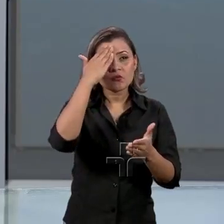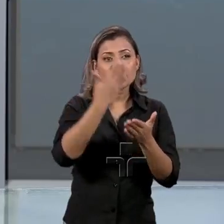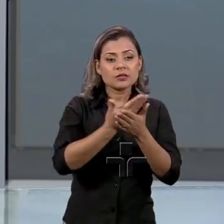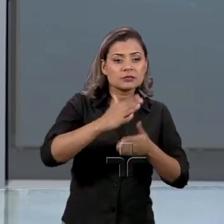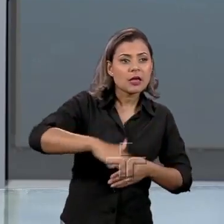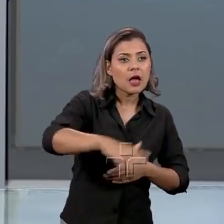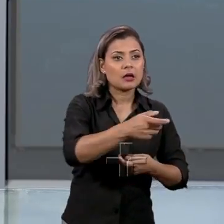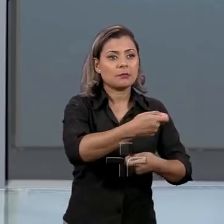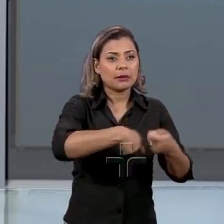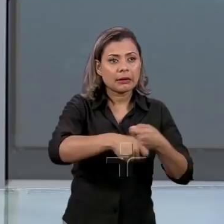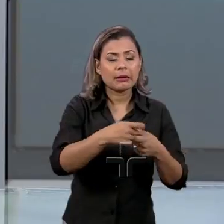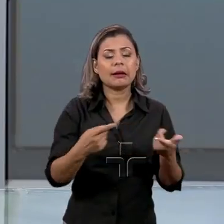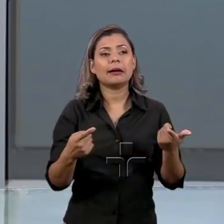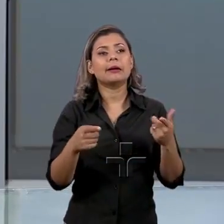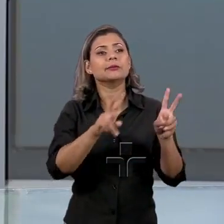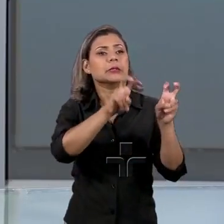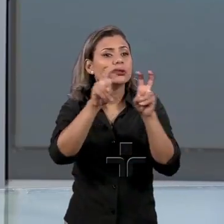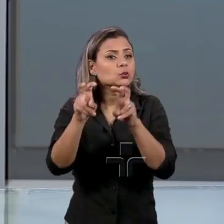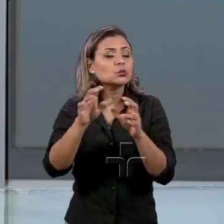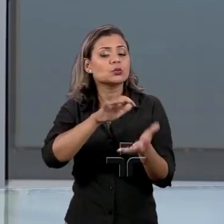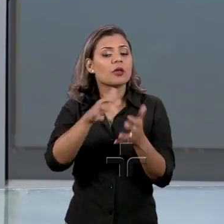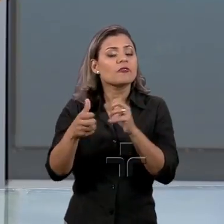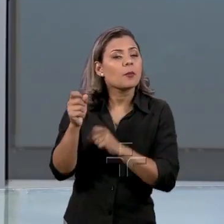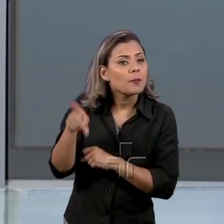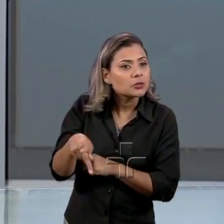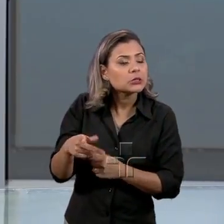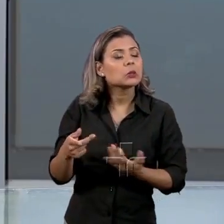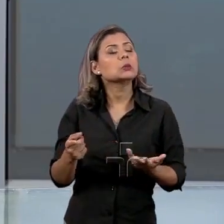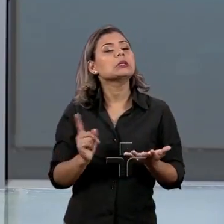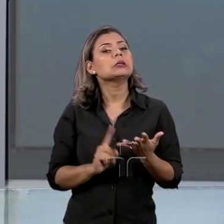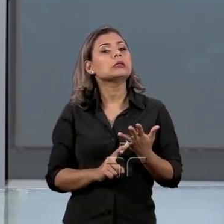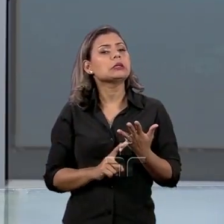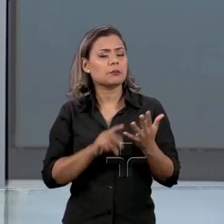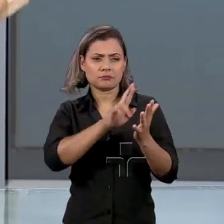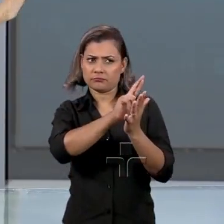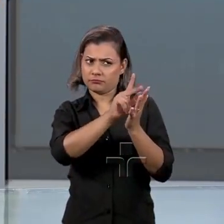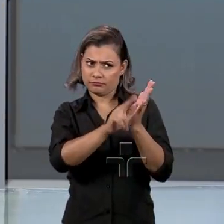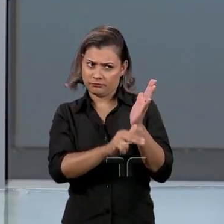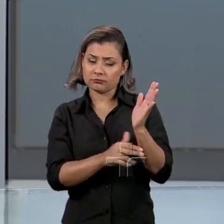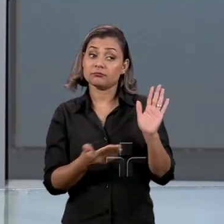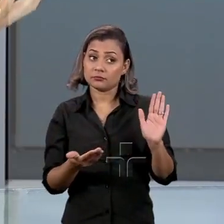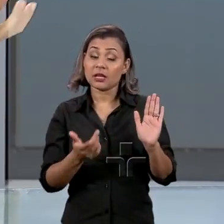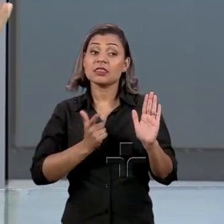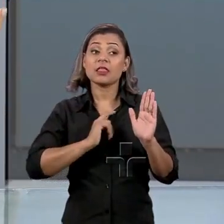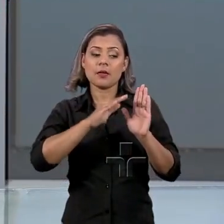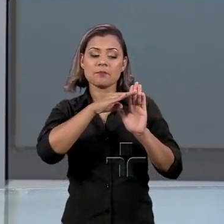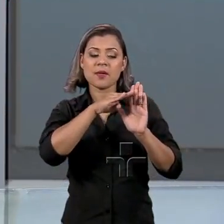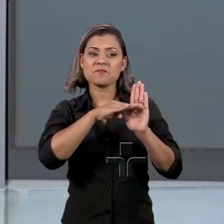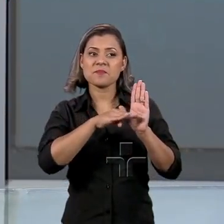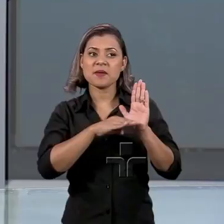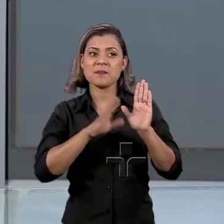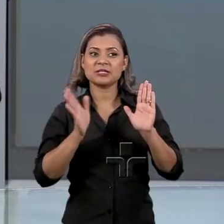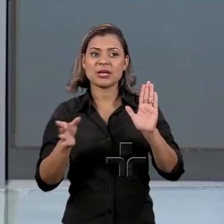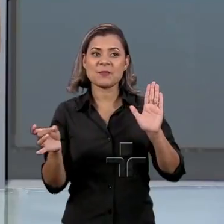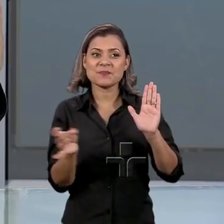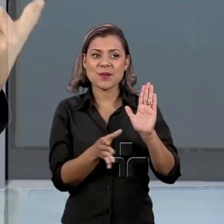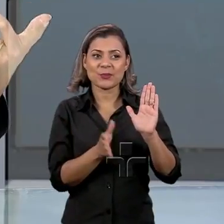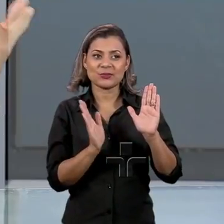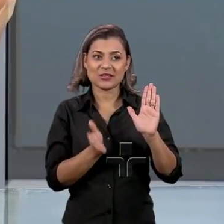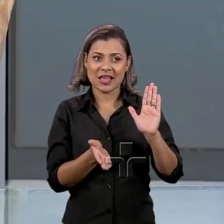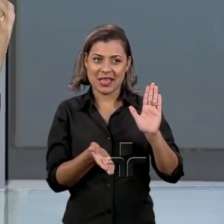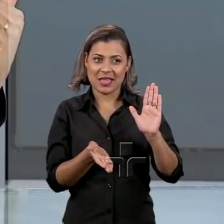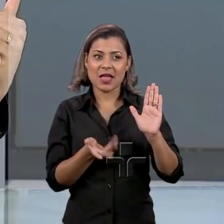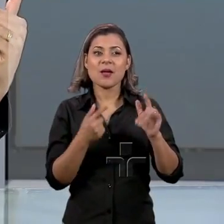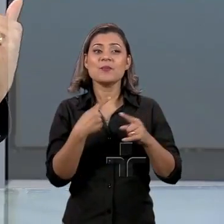mercado, o que sempre se fala, reforma da Previdência. Realmente tem uma receita já elaborada para isso, para essa geração